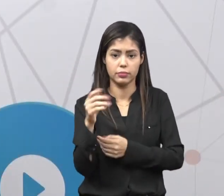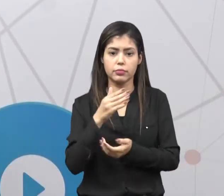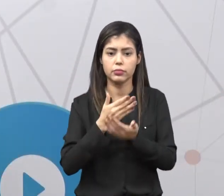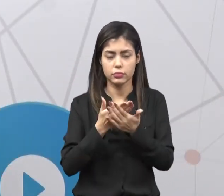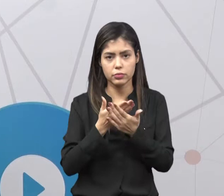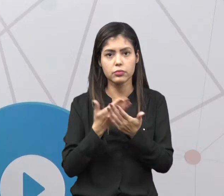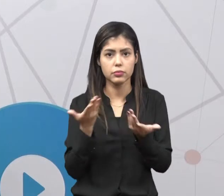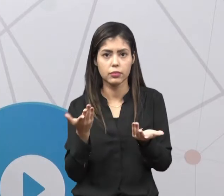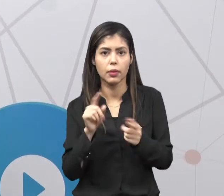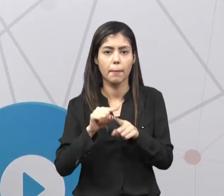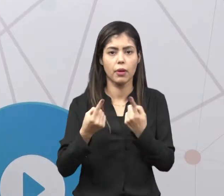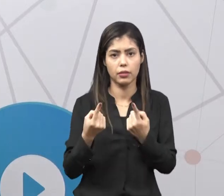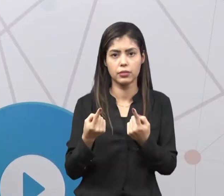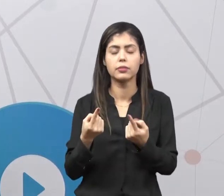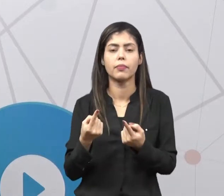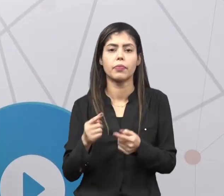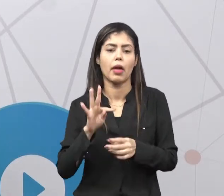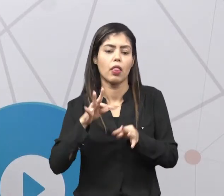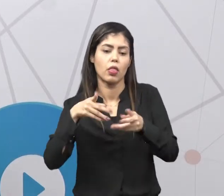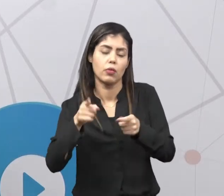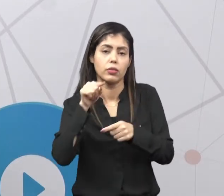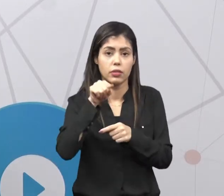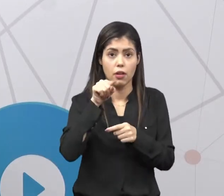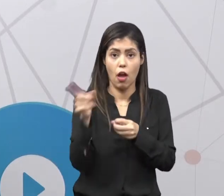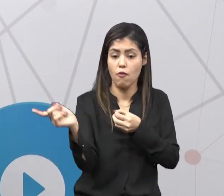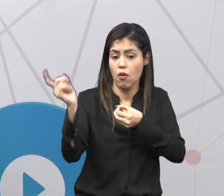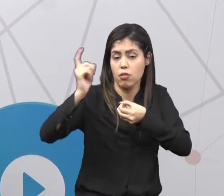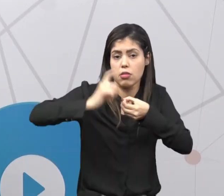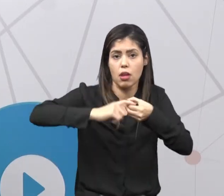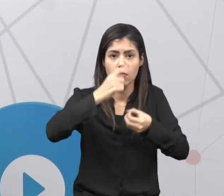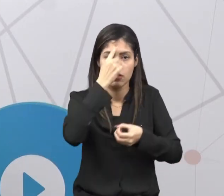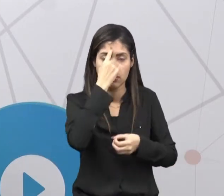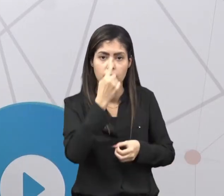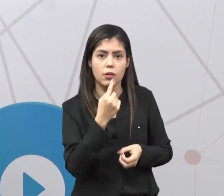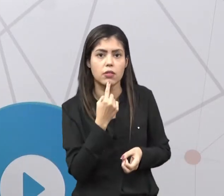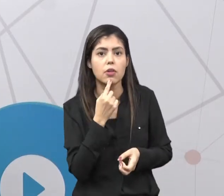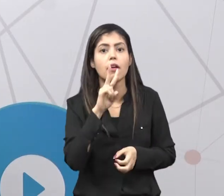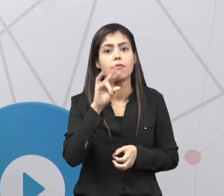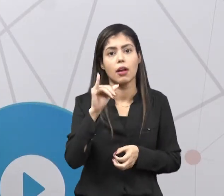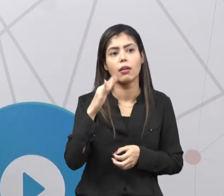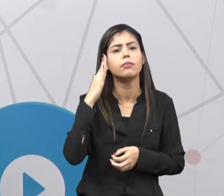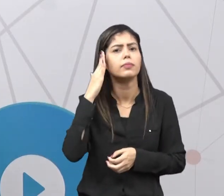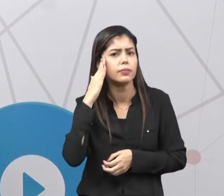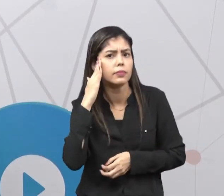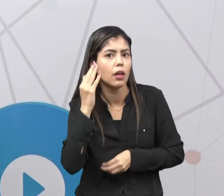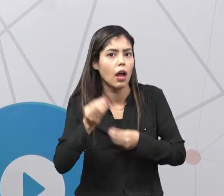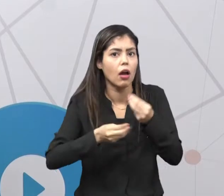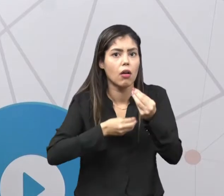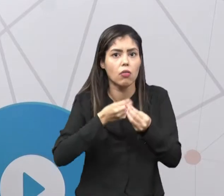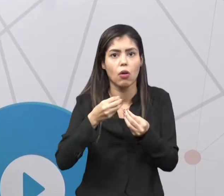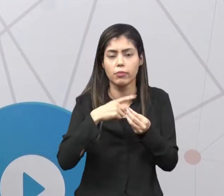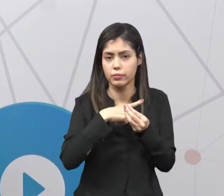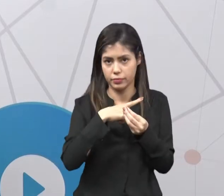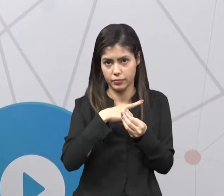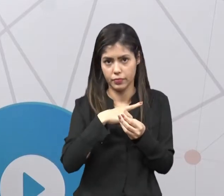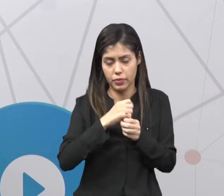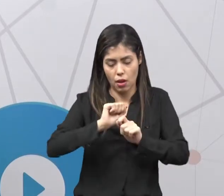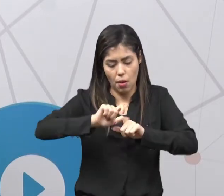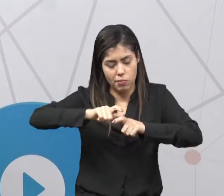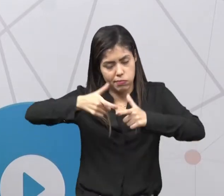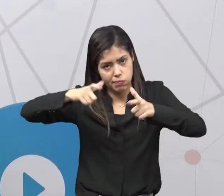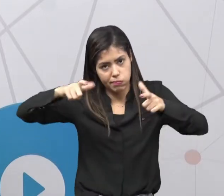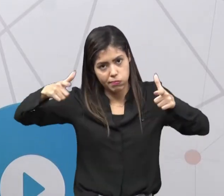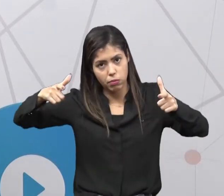estudante, mas tudo isso, se nós voltarmos às imagens anteriores, a gente vai entender como é que está acontecendo, né? Aumentar